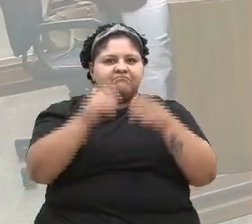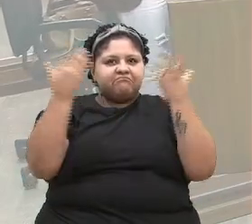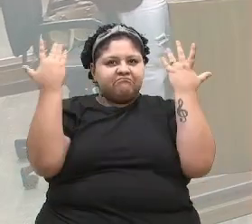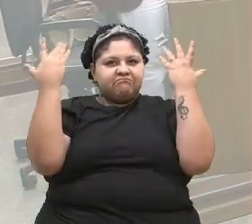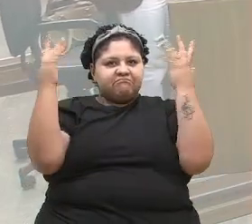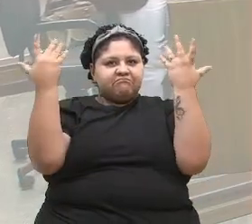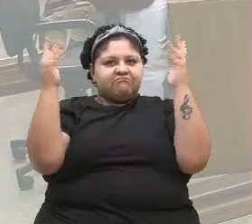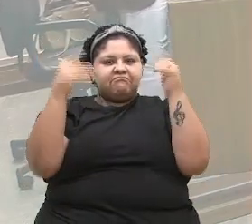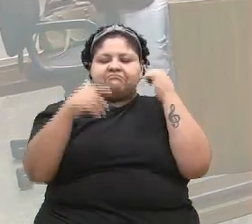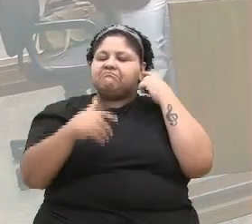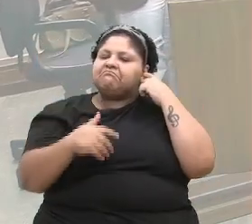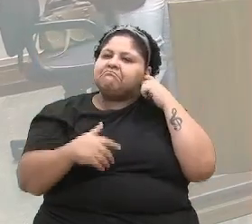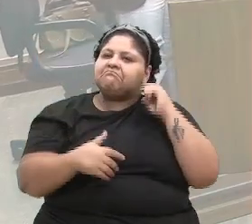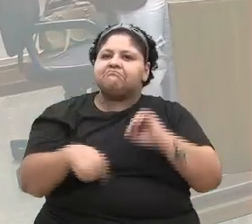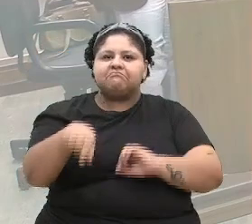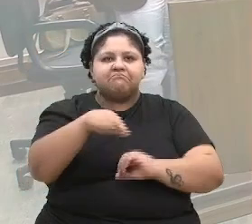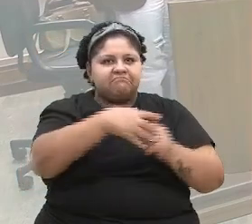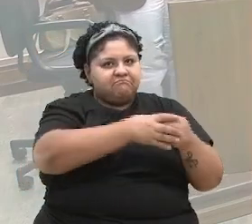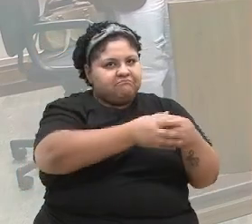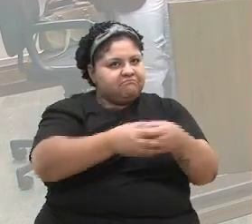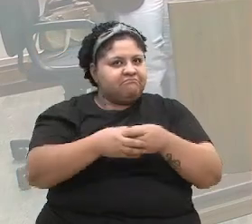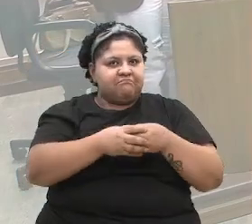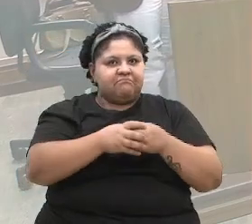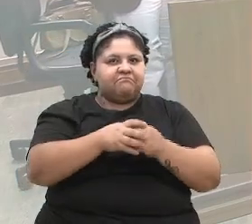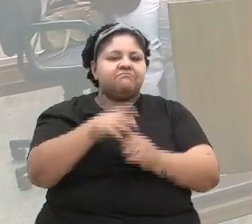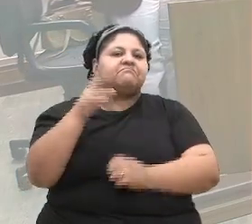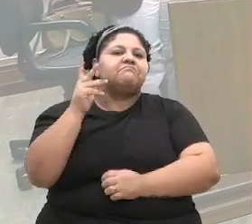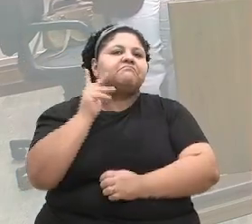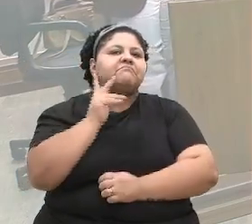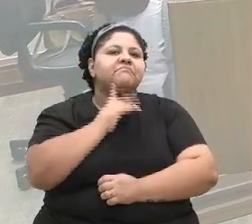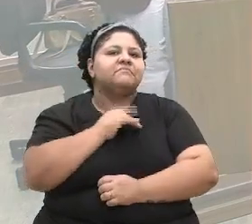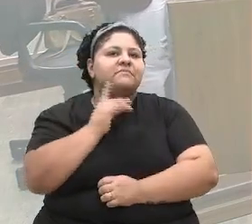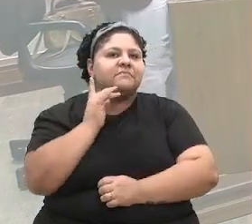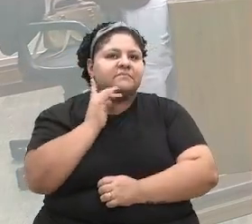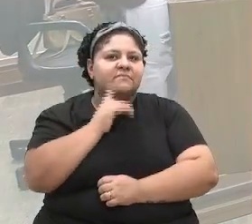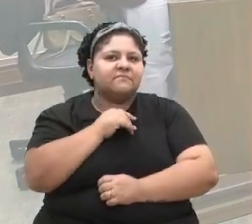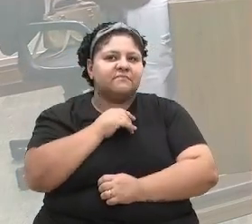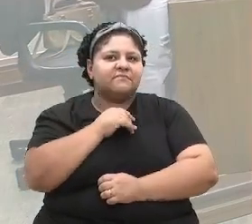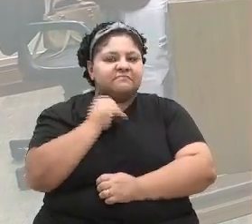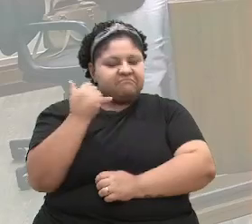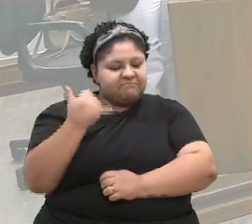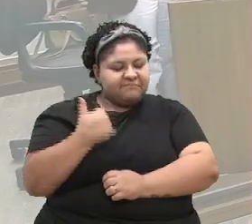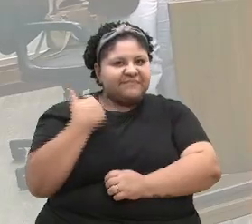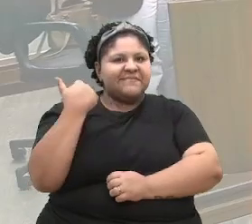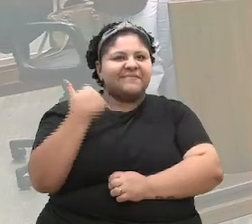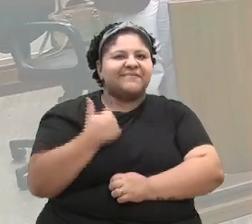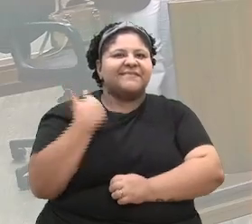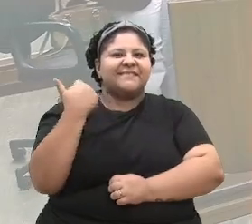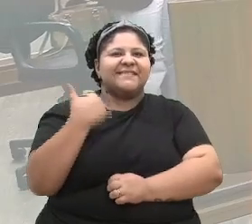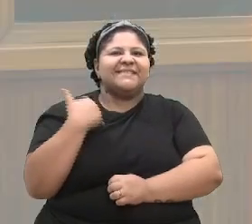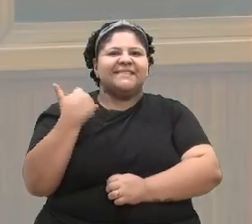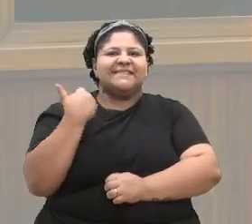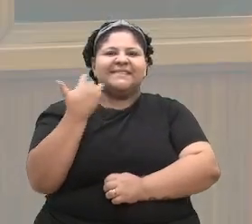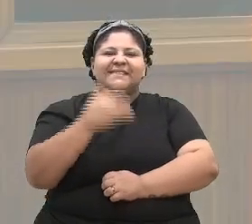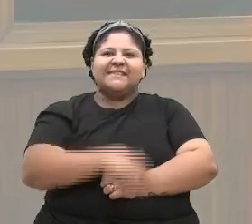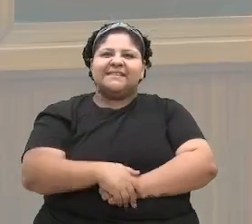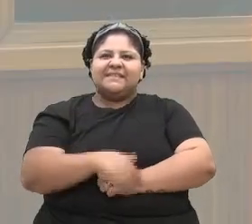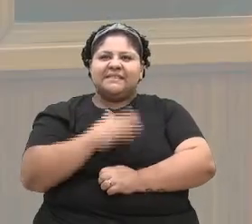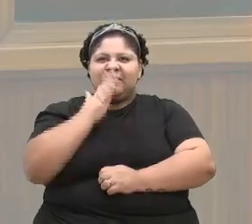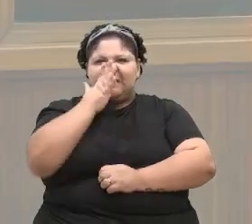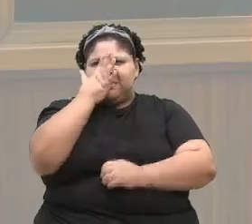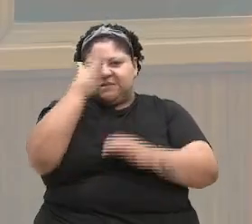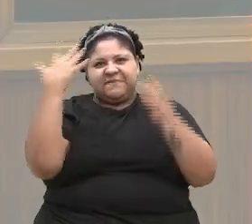congratulações ao nosso colega vereador Renato Oliveira pela passagem do seu aniversário.